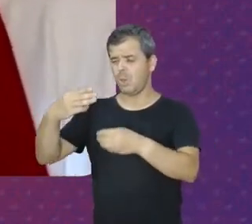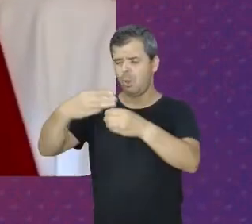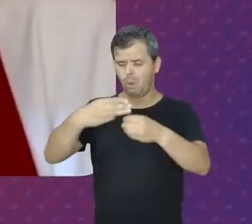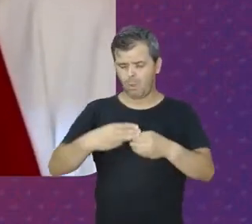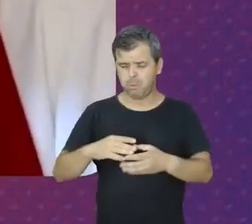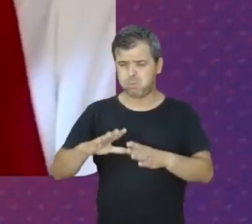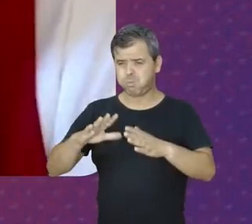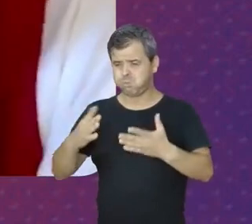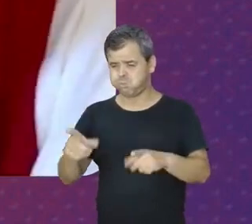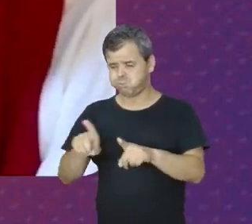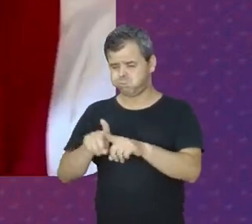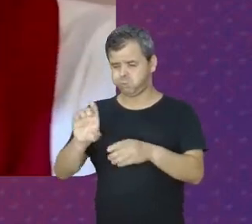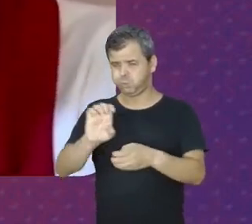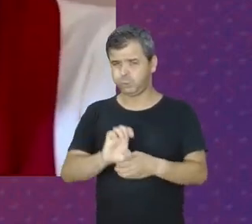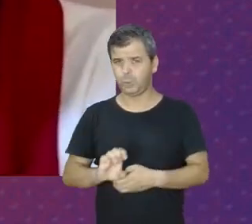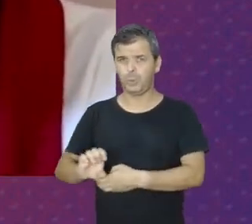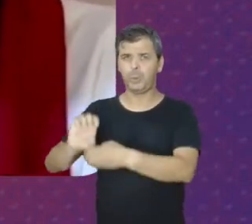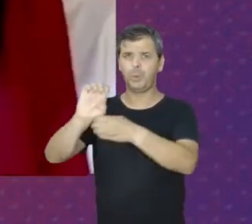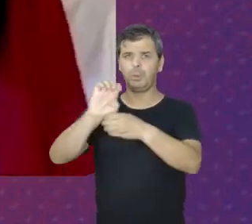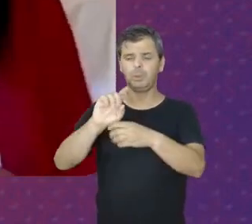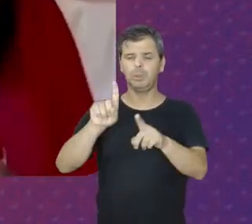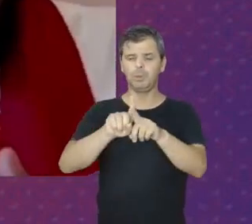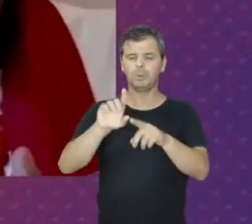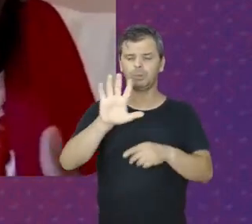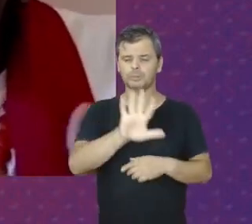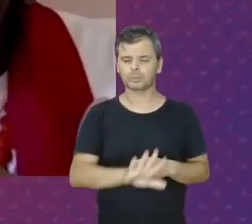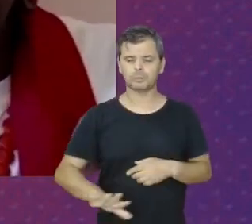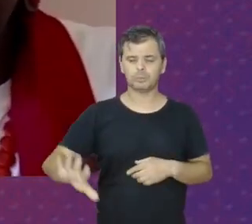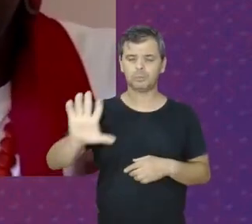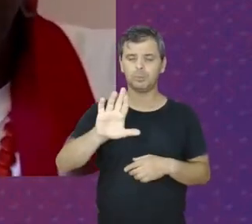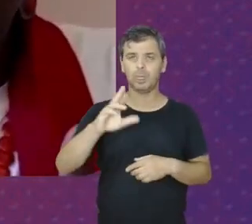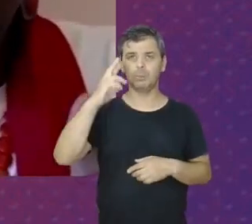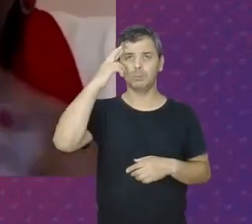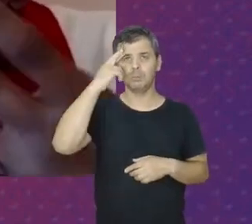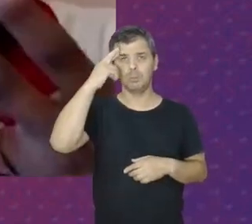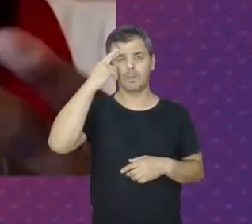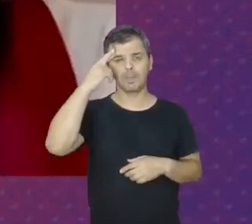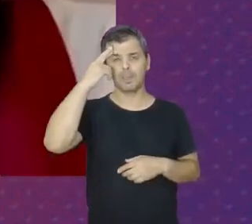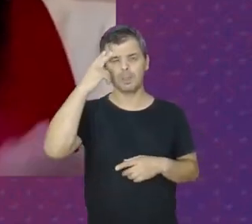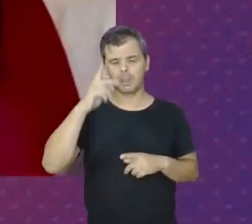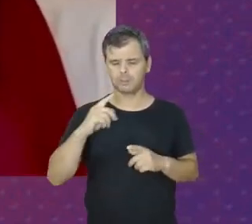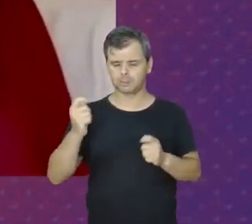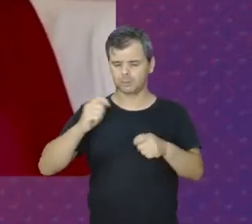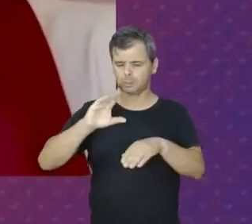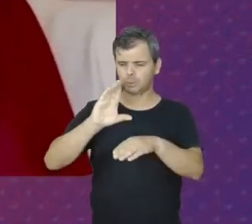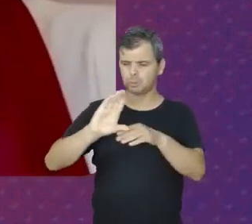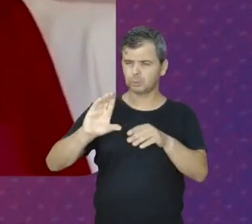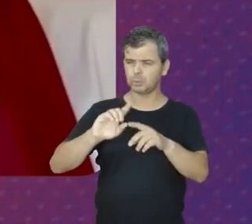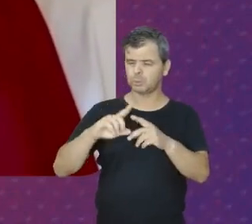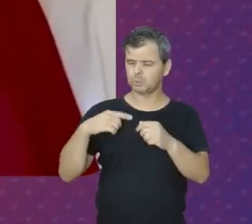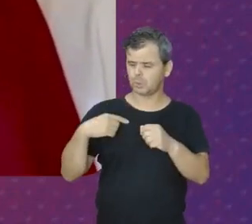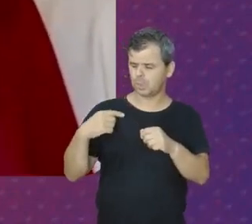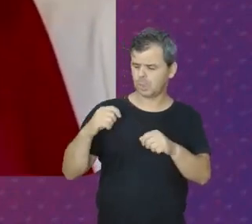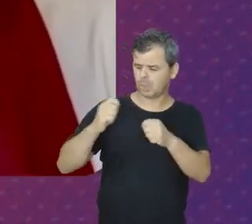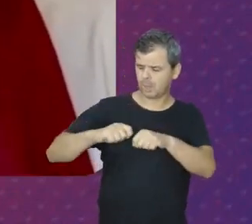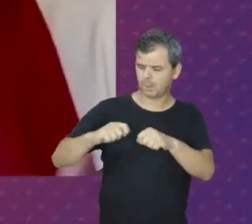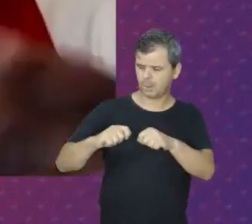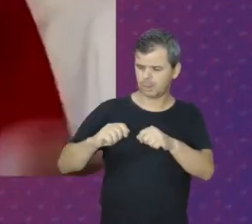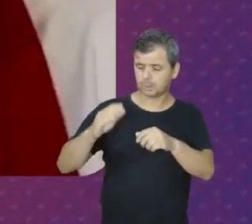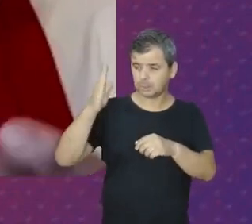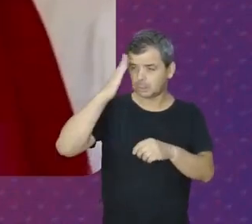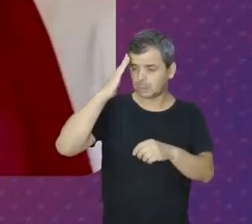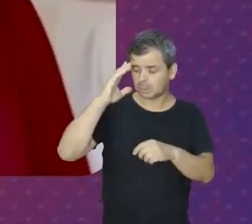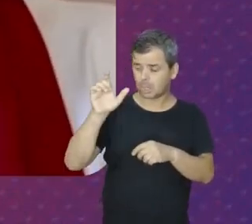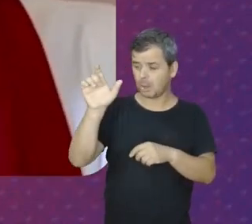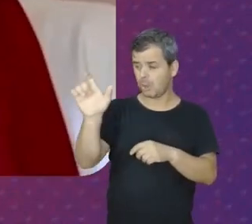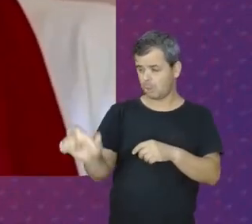quanto os estaduais, quanto o nacional. Ele precisa refletir essa capacidade que a gente tem de compreender que